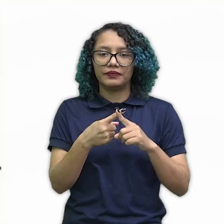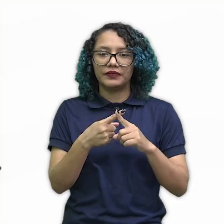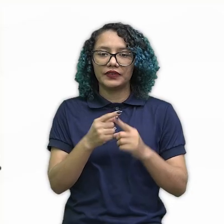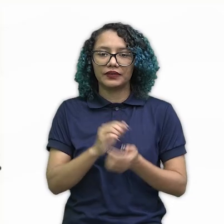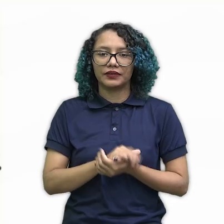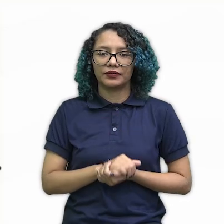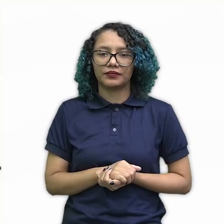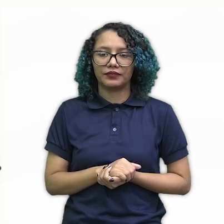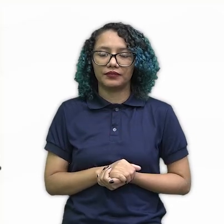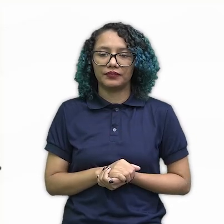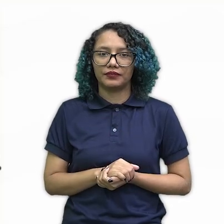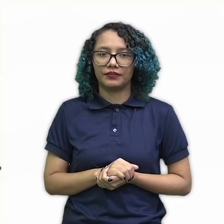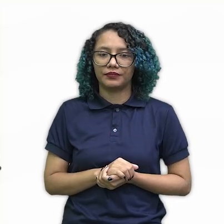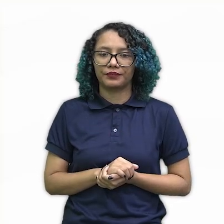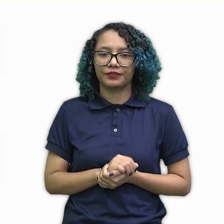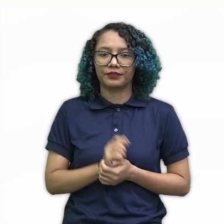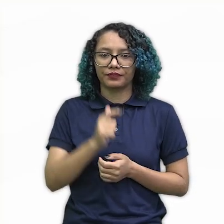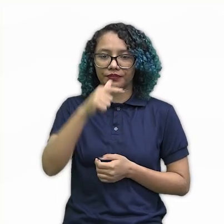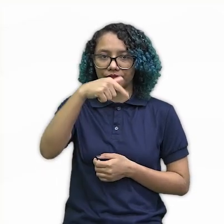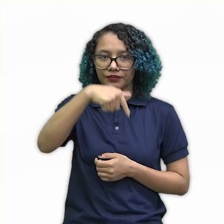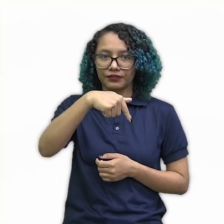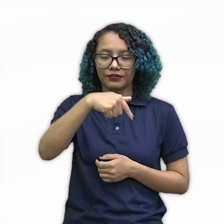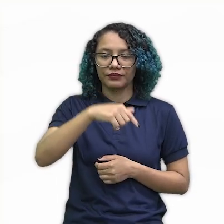multiplicado por Q